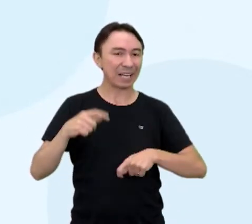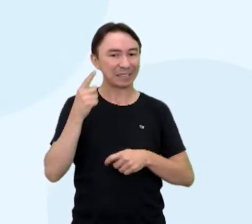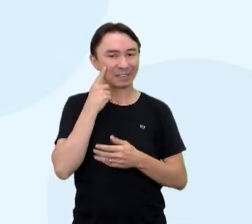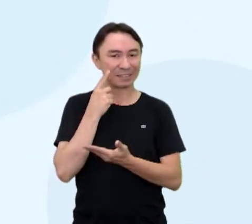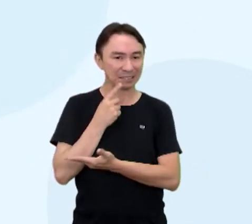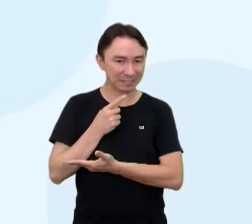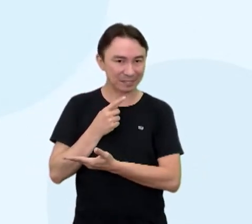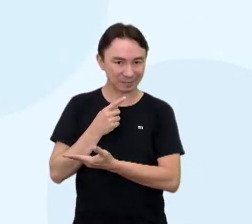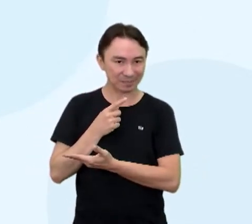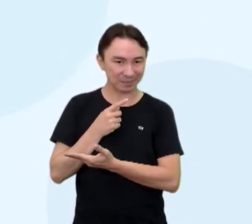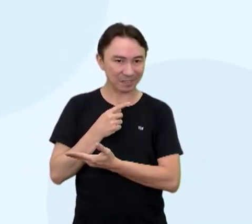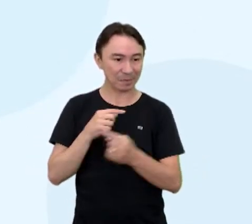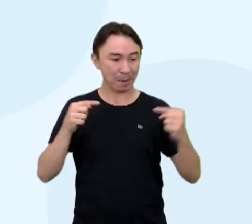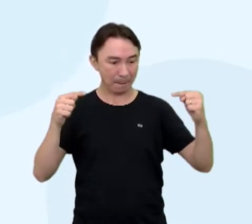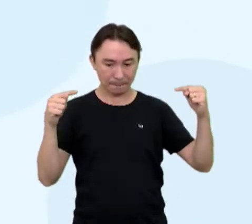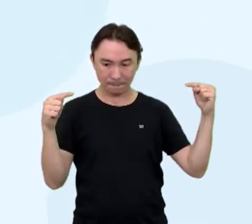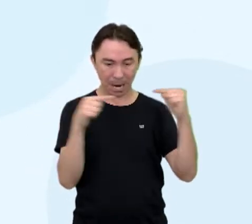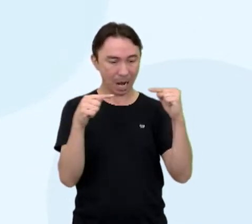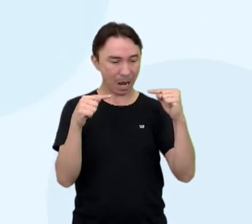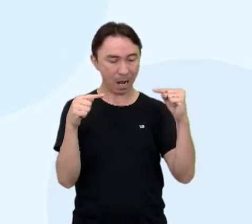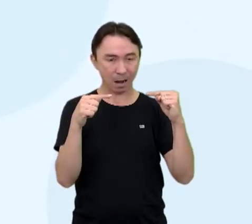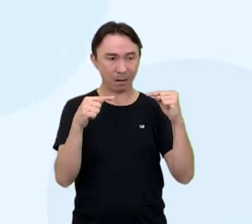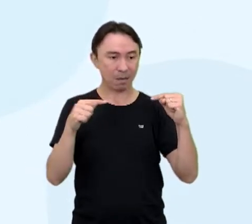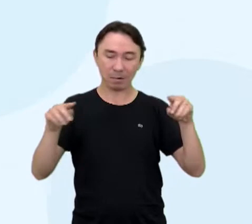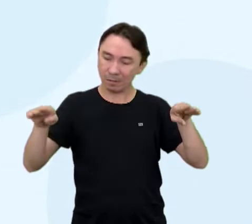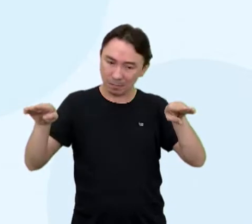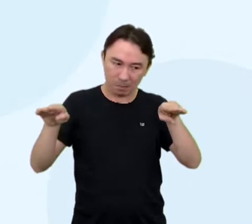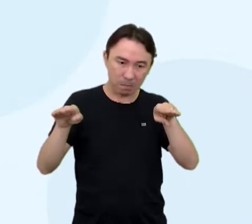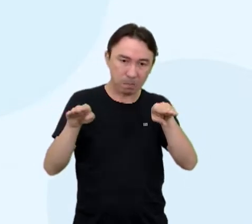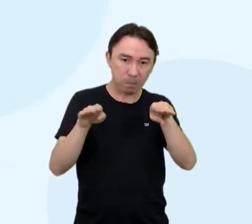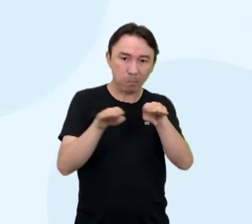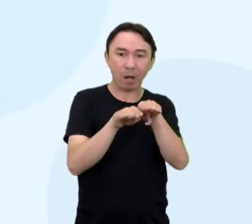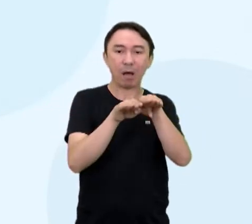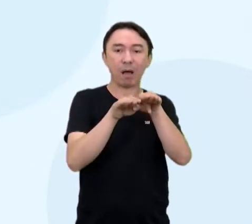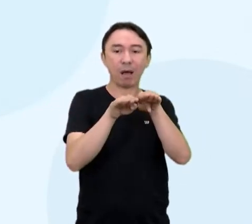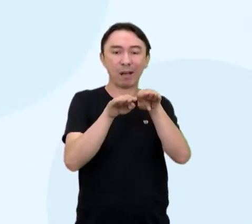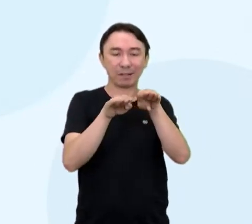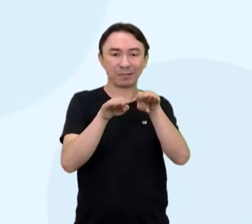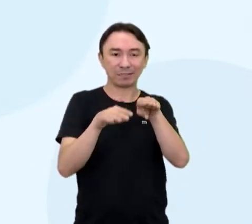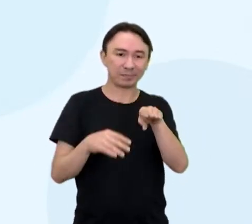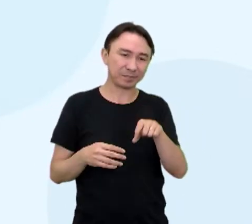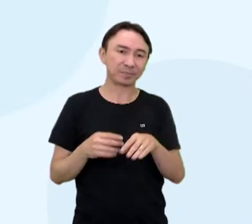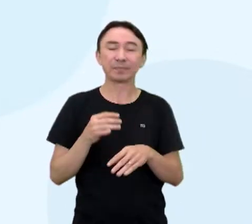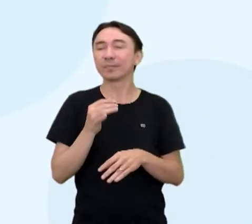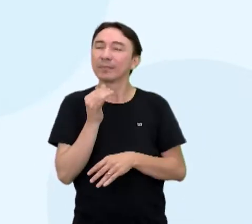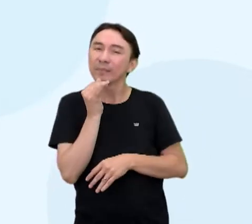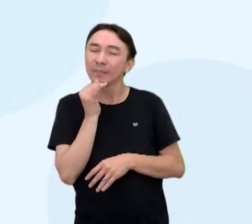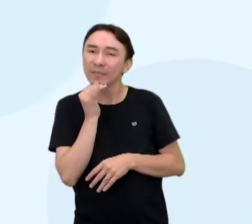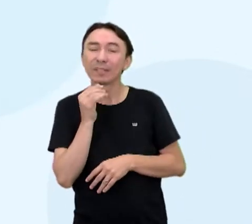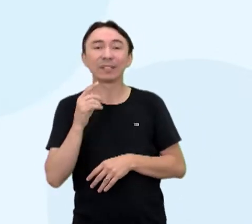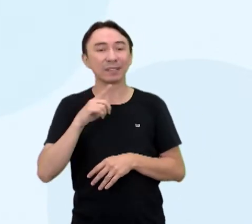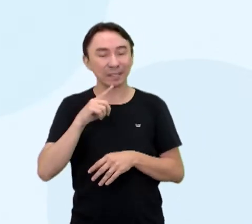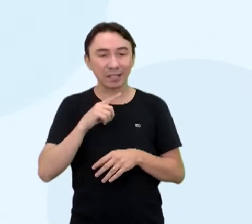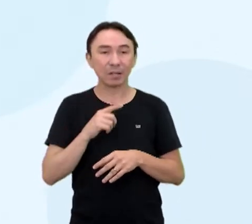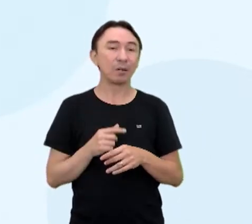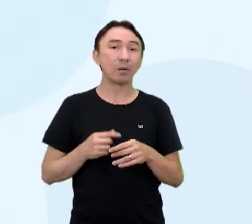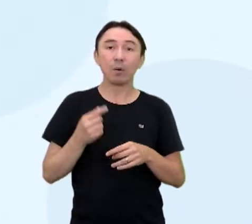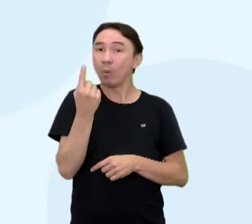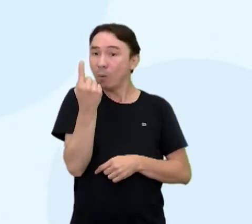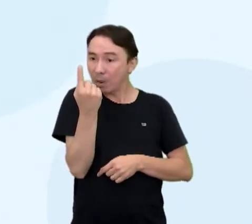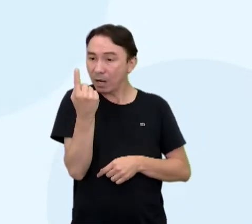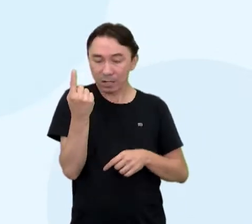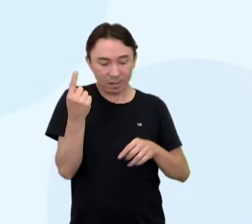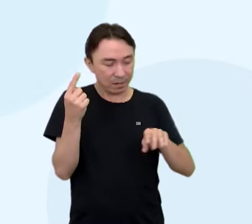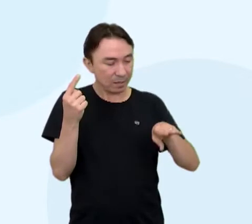né, sendo apresentadas, né? Normalmente, a gente tem aí um deslizamento de uma placa sobre a outra, né?